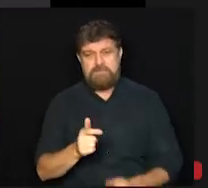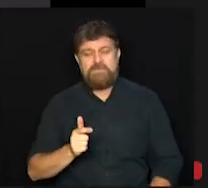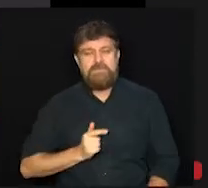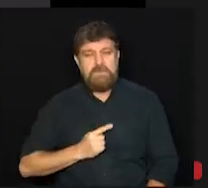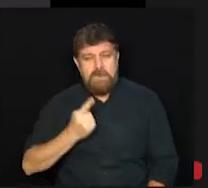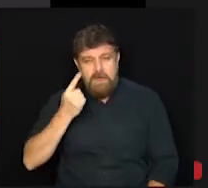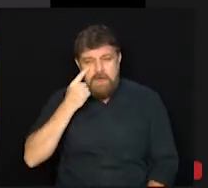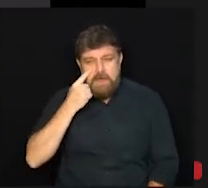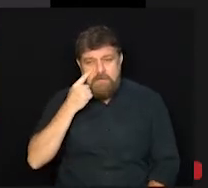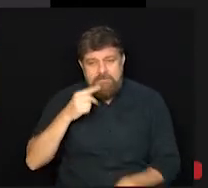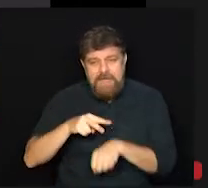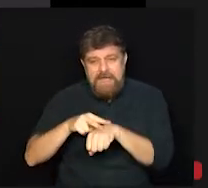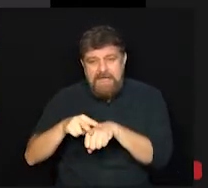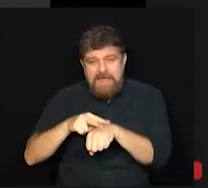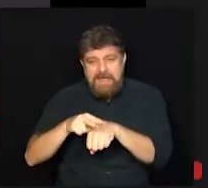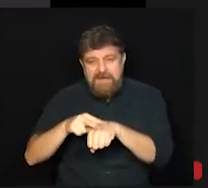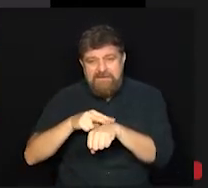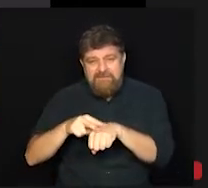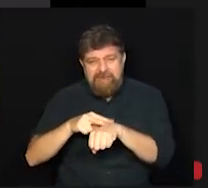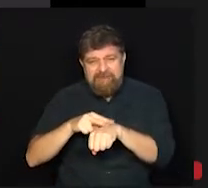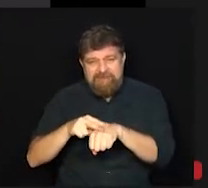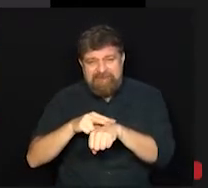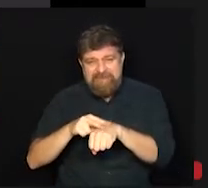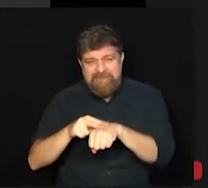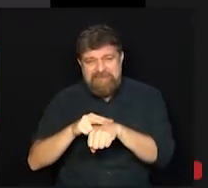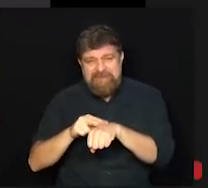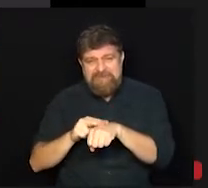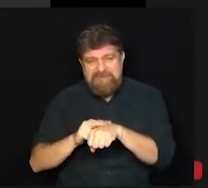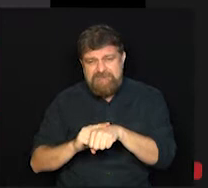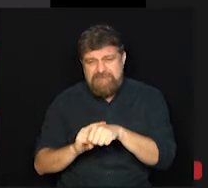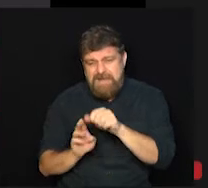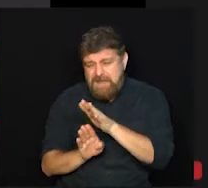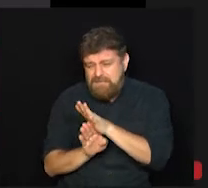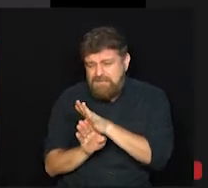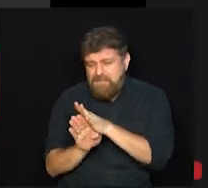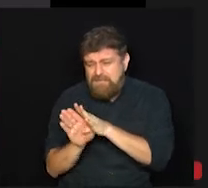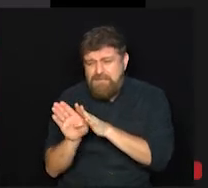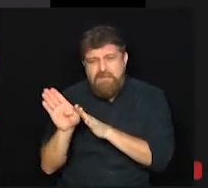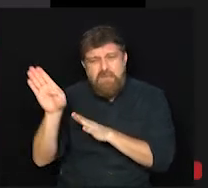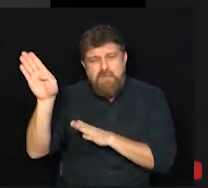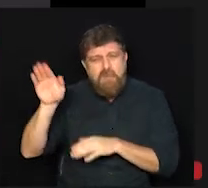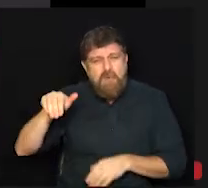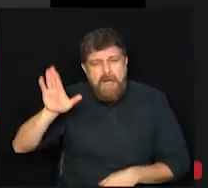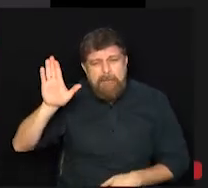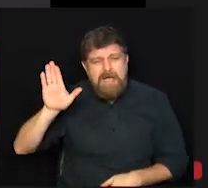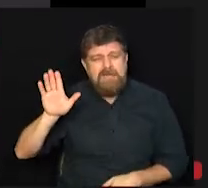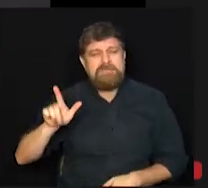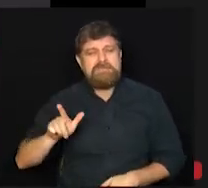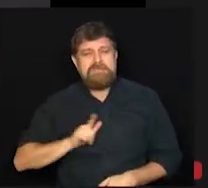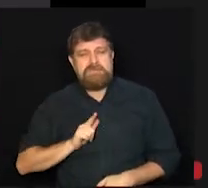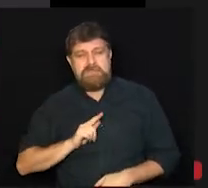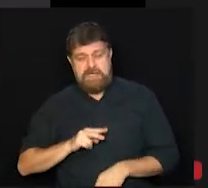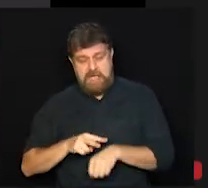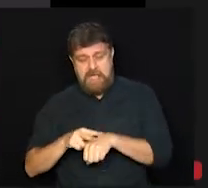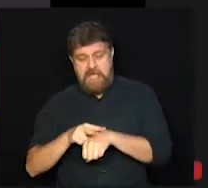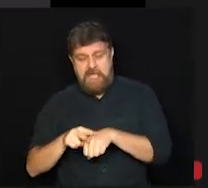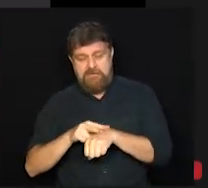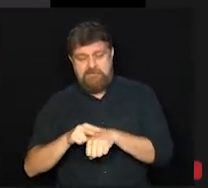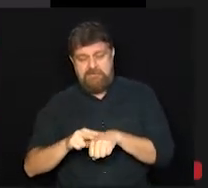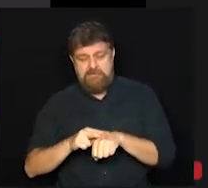curva verde, ela é mais acentuada ainda, a subida dela. E essa curva verde mostra